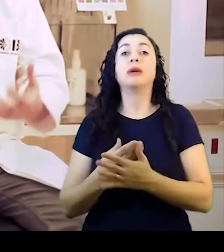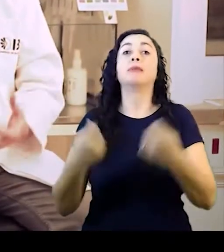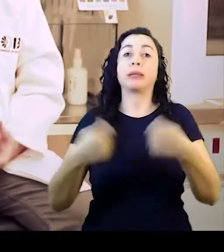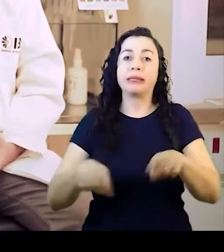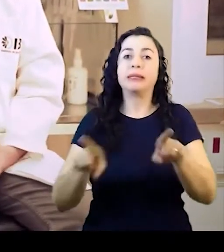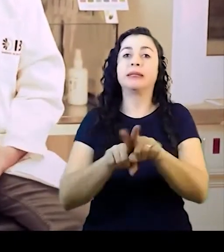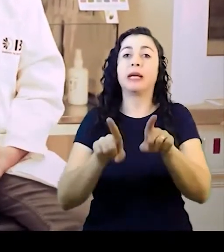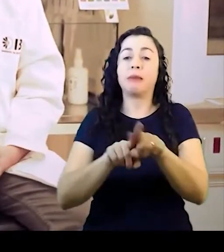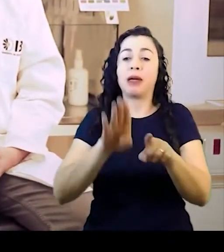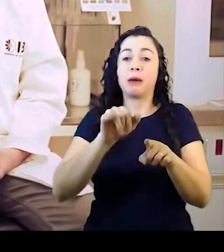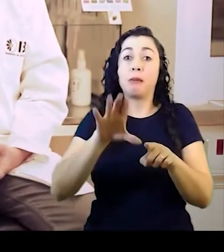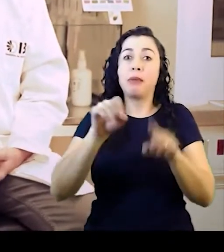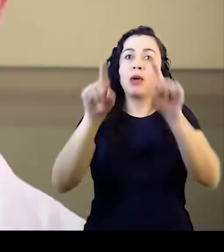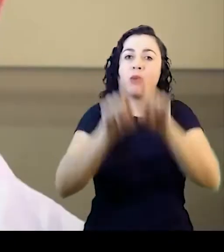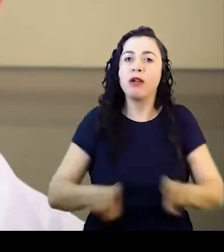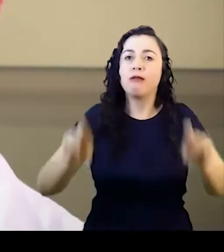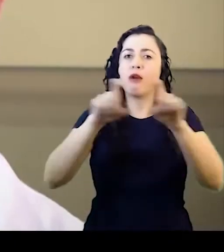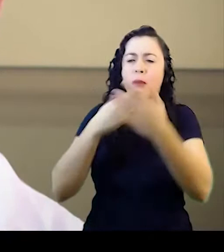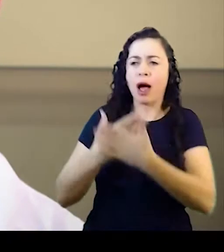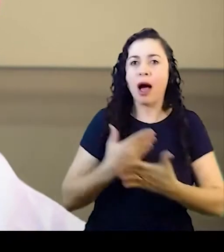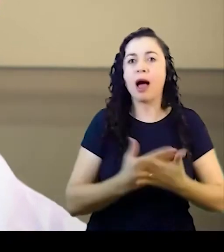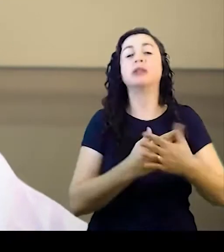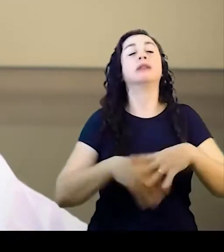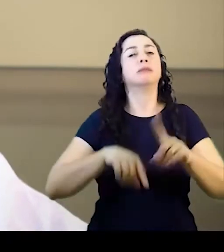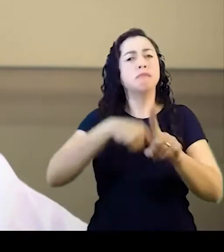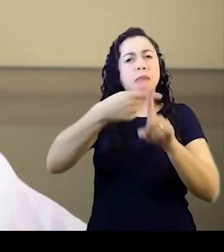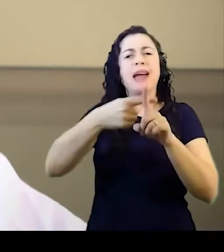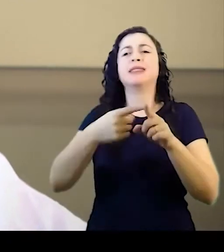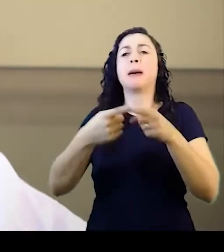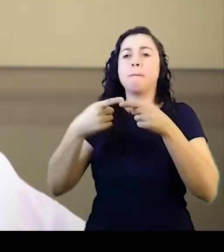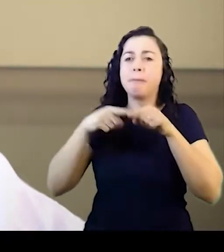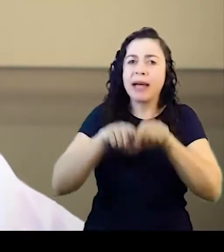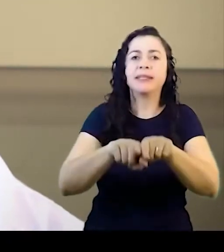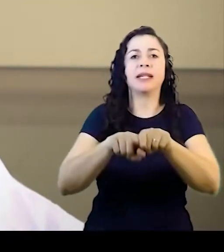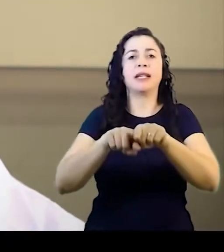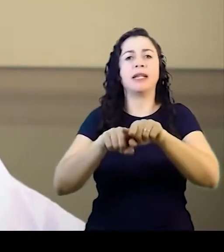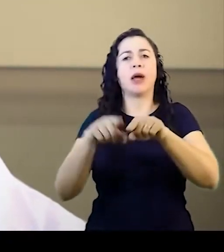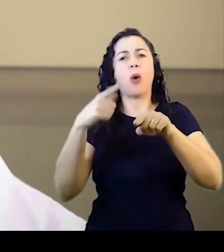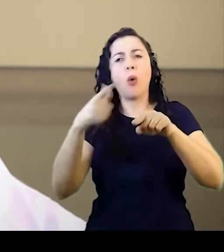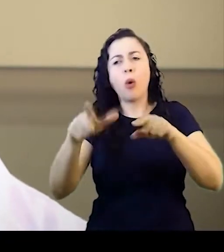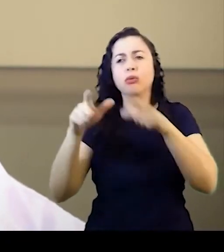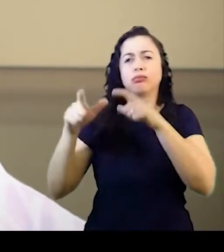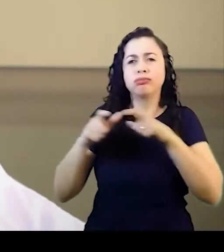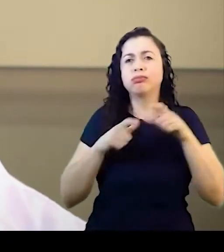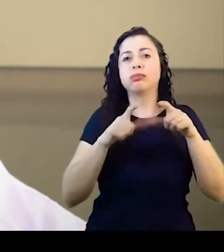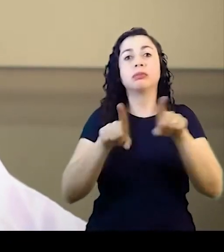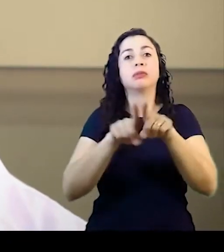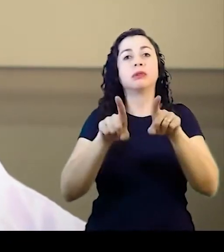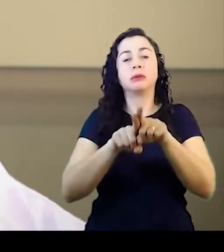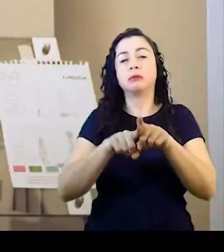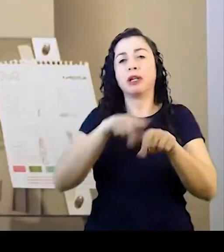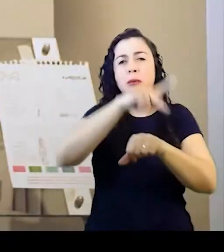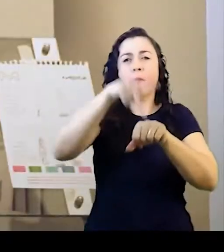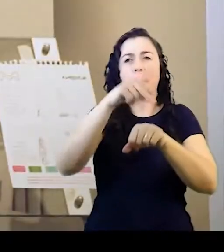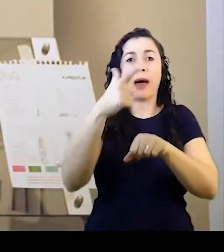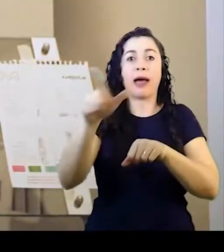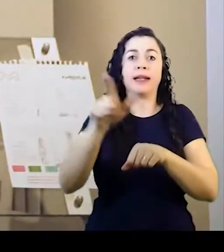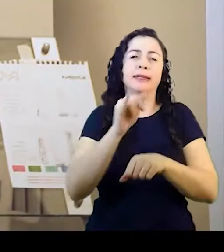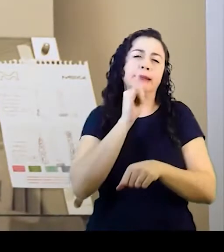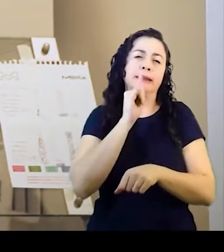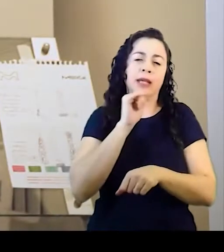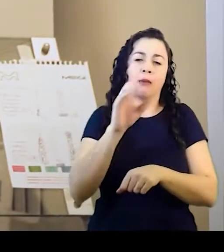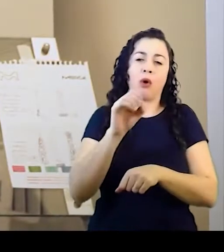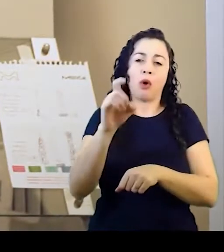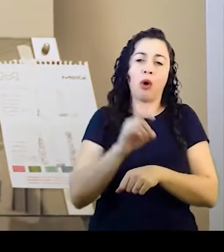grande, que vai ser feito também em parceria com entidades externas ao Brasil, como a Universidade de Oxford. O objetivo da